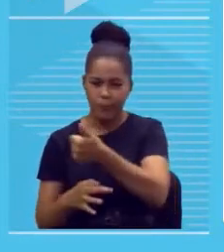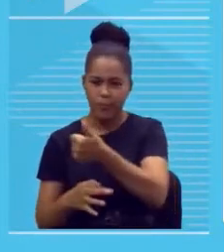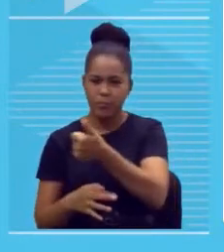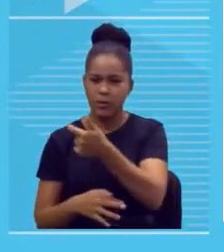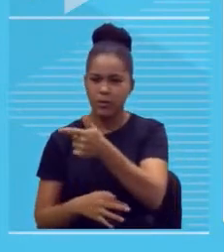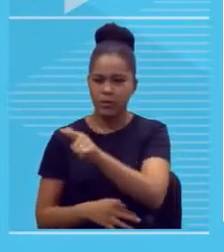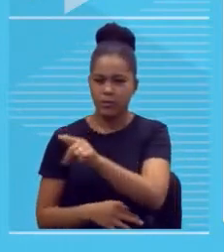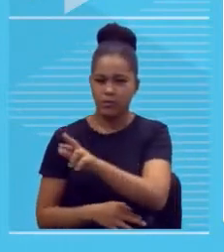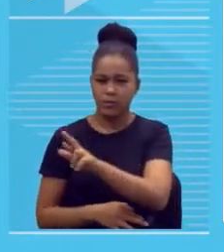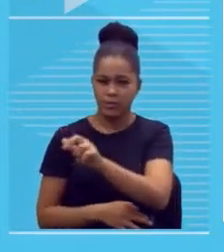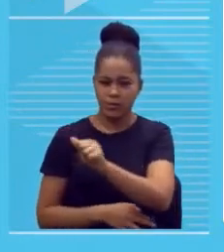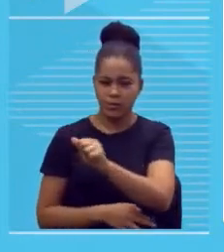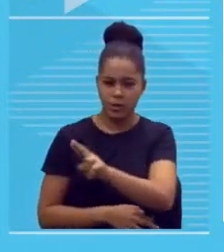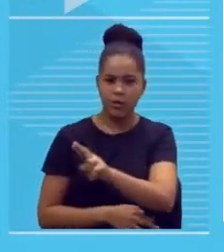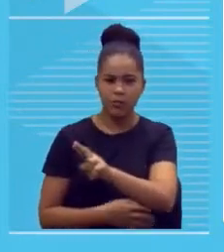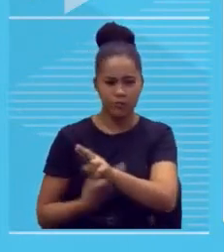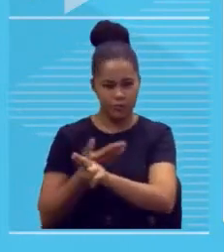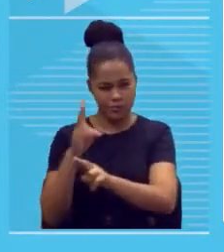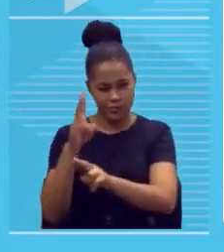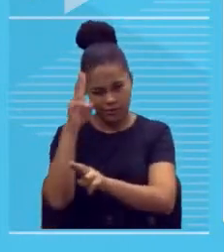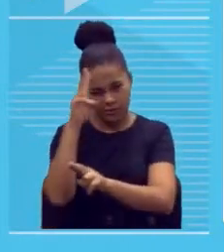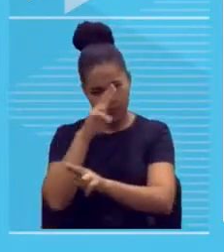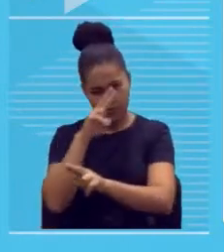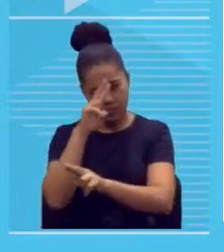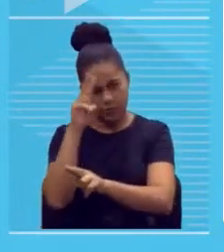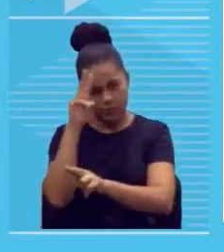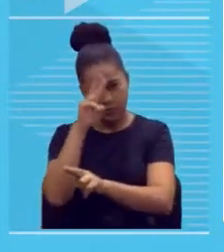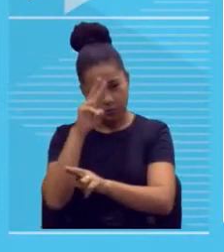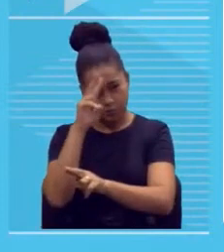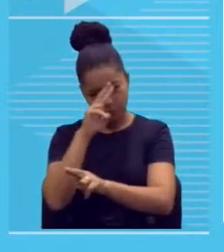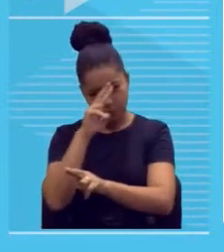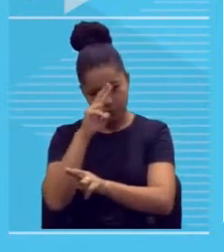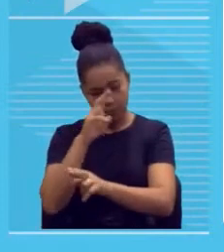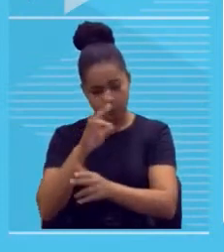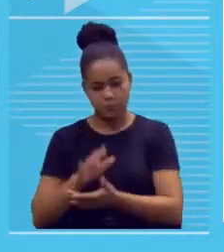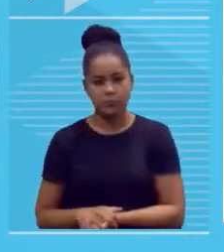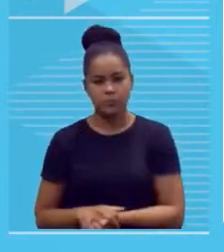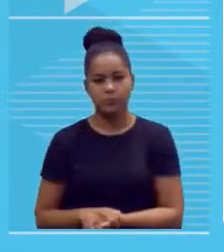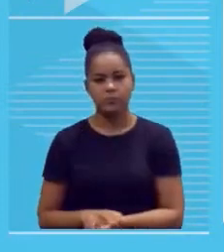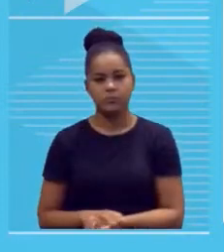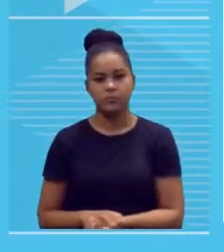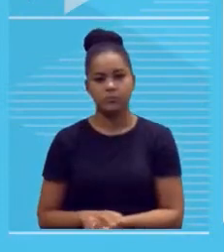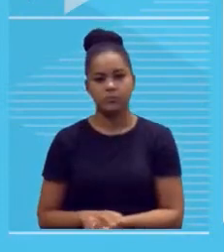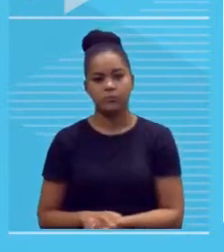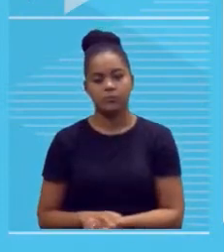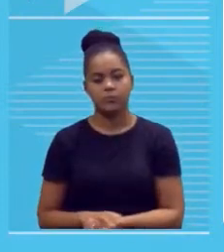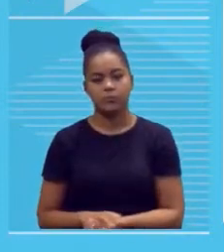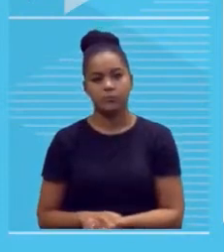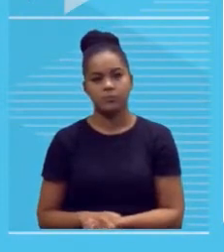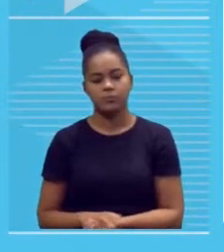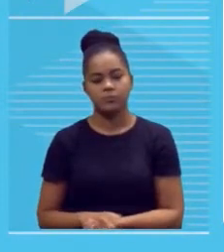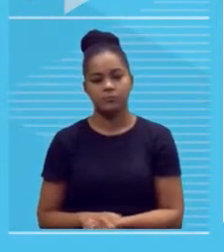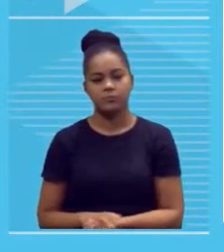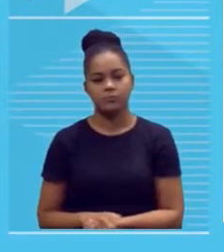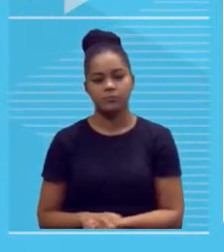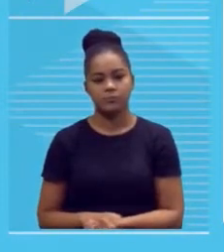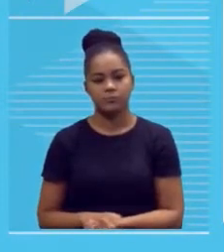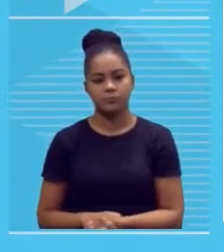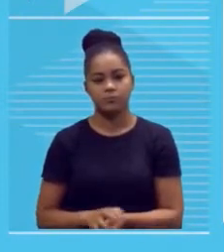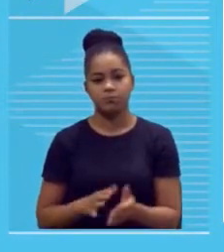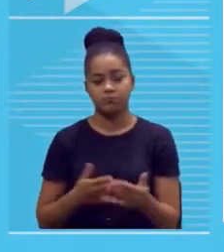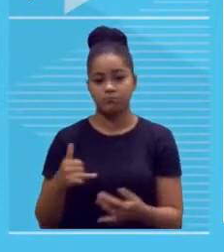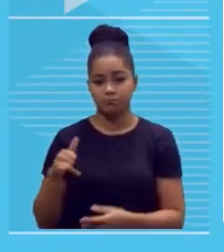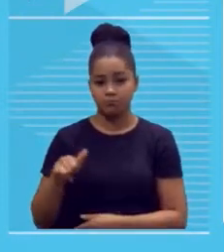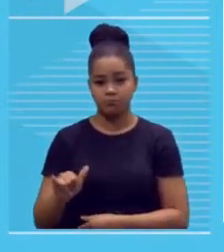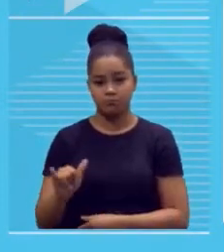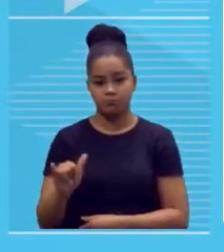do primeiro grau, professor? Função do primeiro grau, vocês lembram ainda? Professor, deixa eu ver se eu lembro. Y, deixa eu botar bem aqui